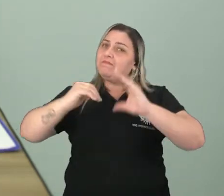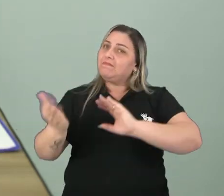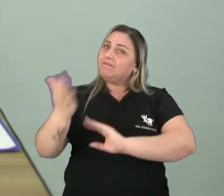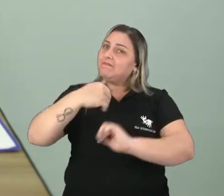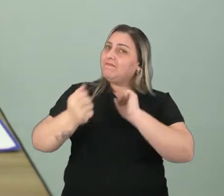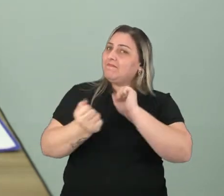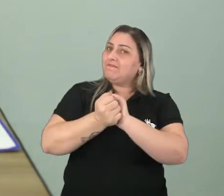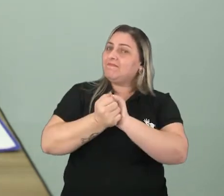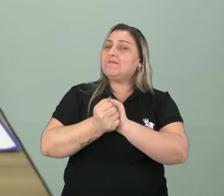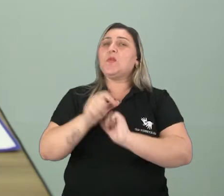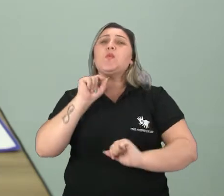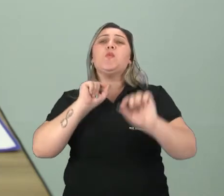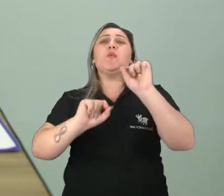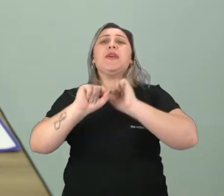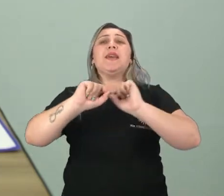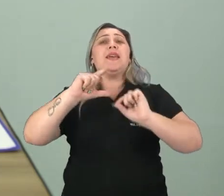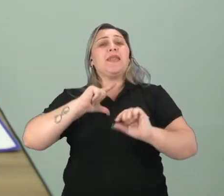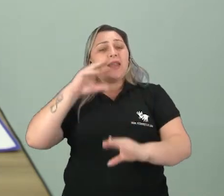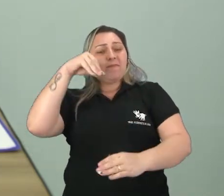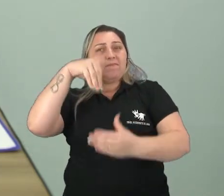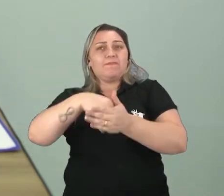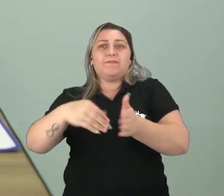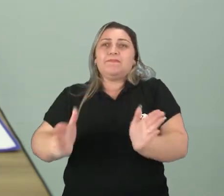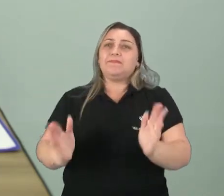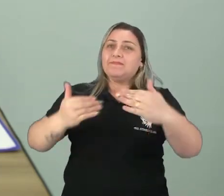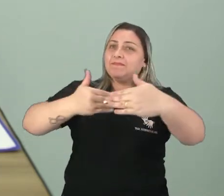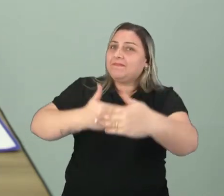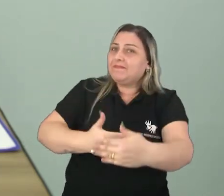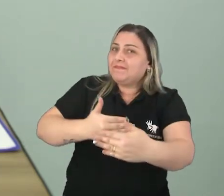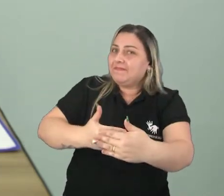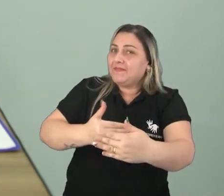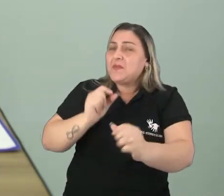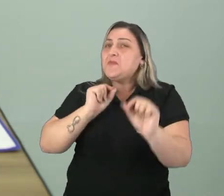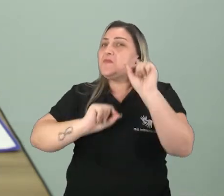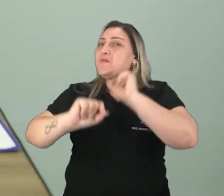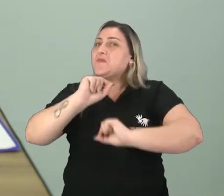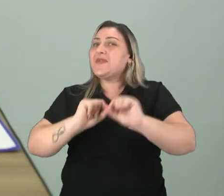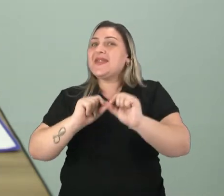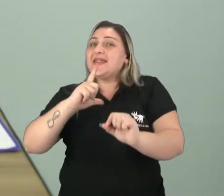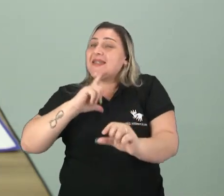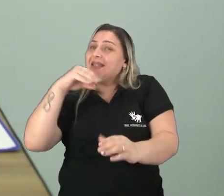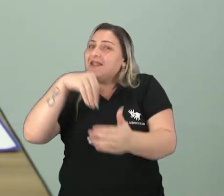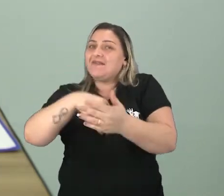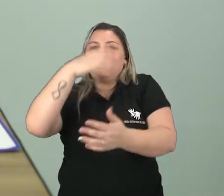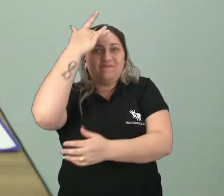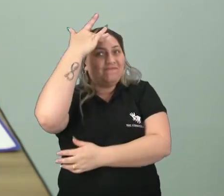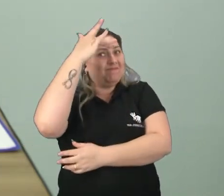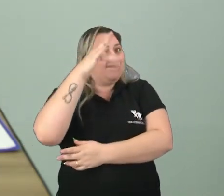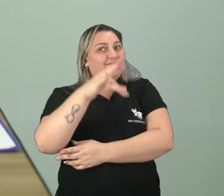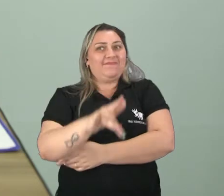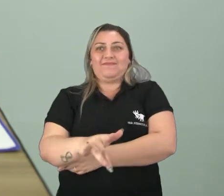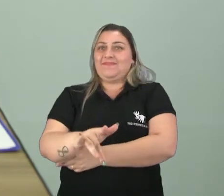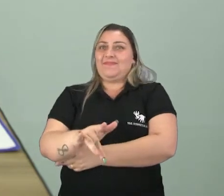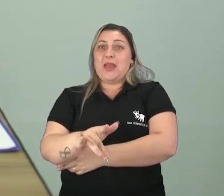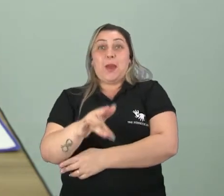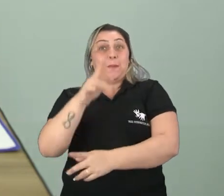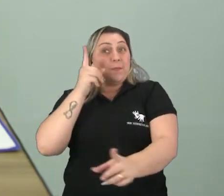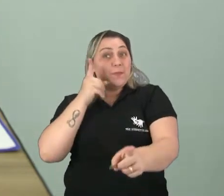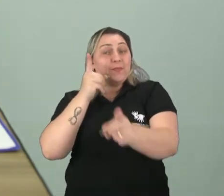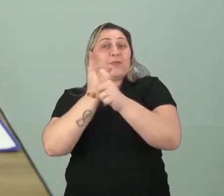comigo vamos lá o que será que tem dentro dessa caixa que será que tem dentro Eu não sei não